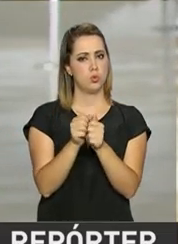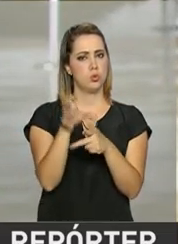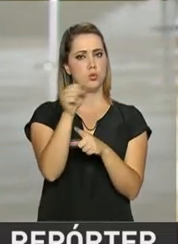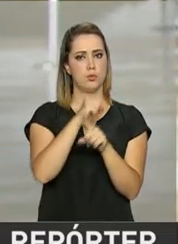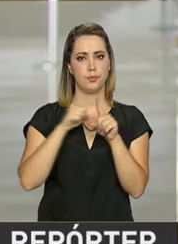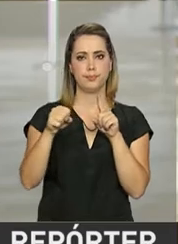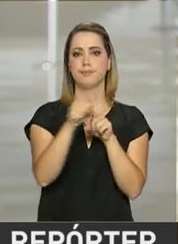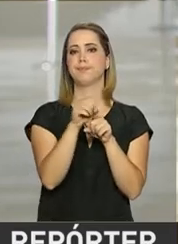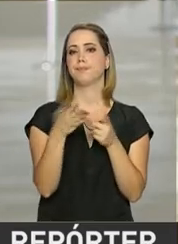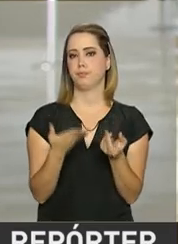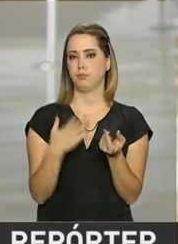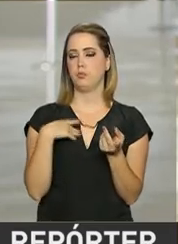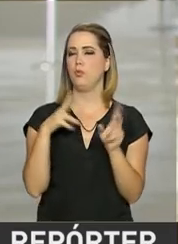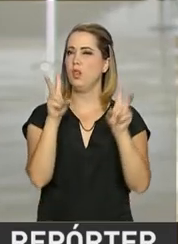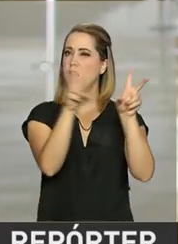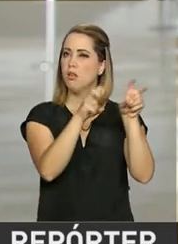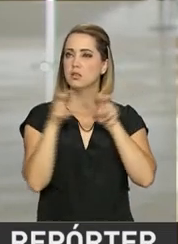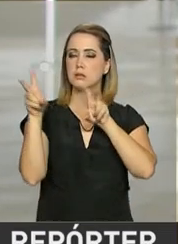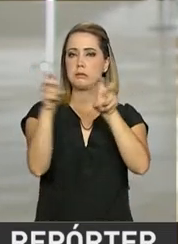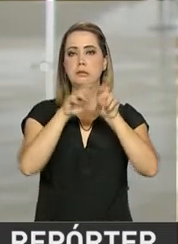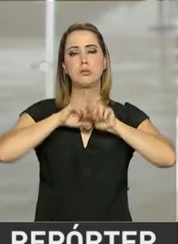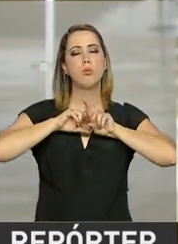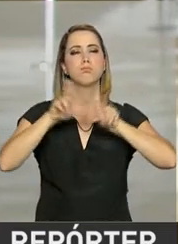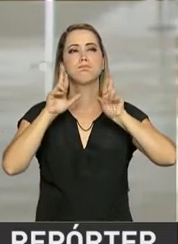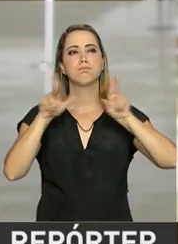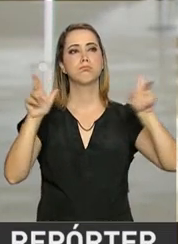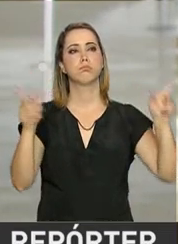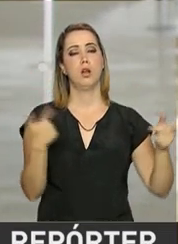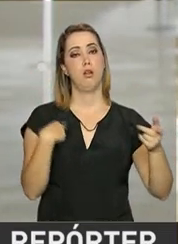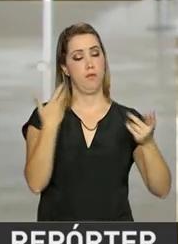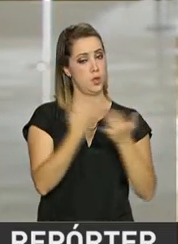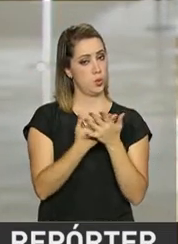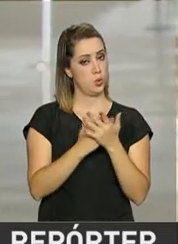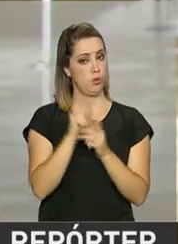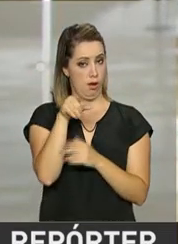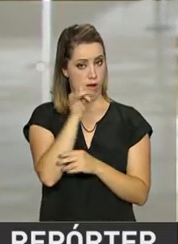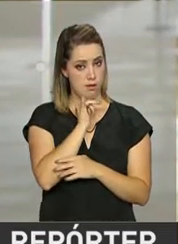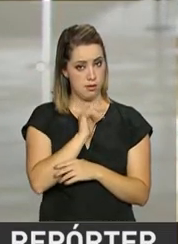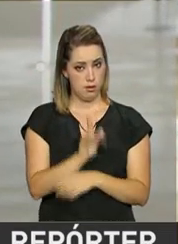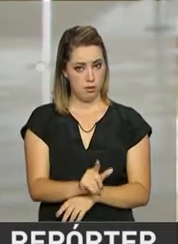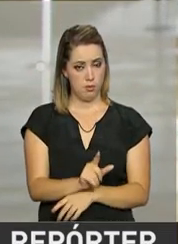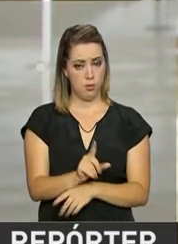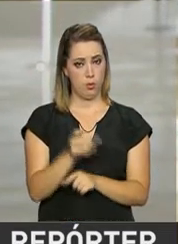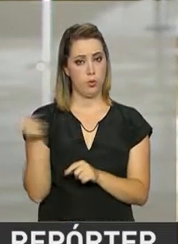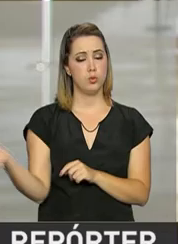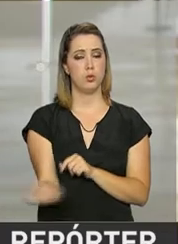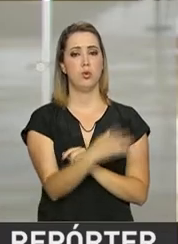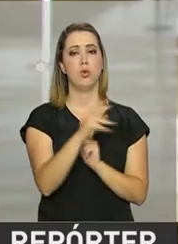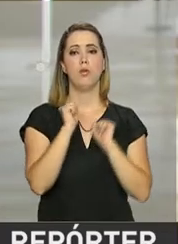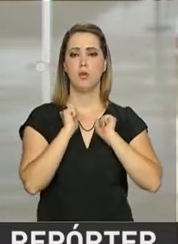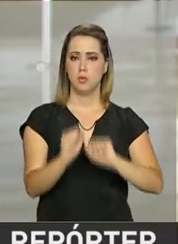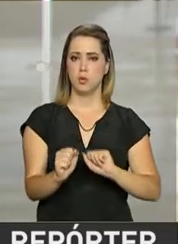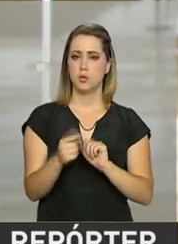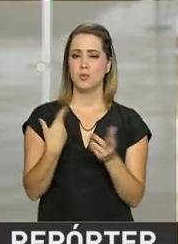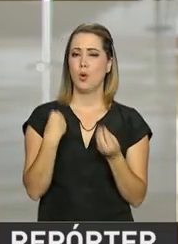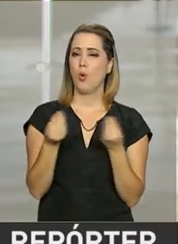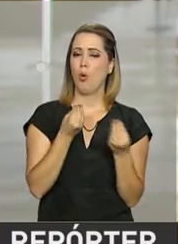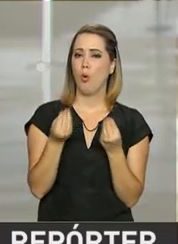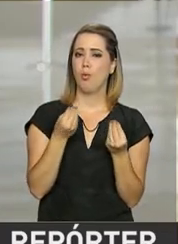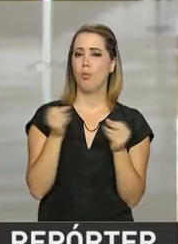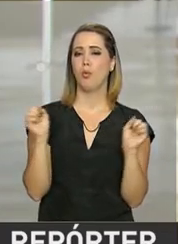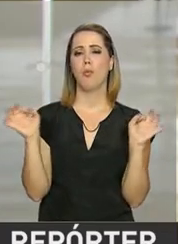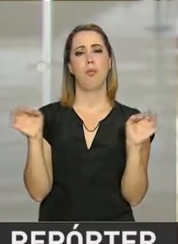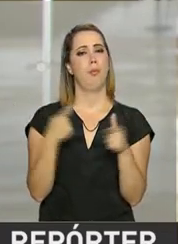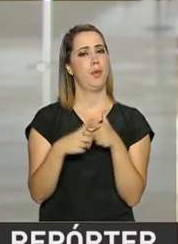Entre os diversos temas que envolvem a área, essa comissão vai estudar, por exemplo, alternativas para a superlotação lotação